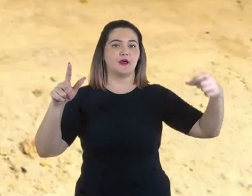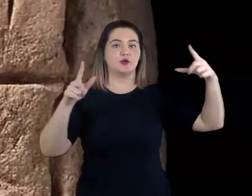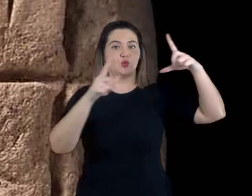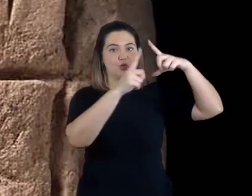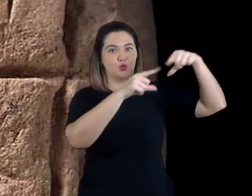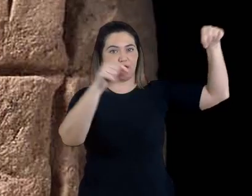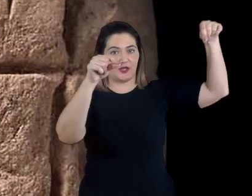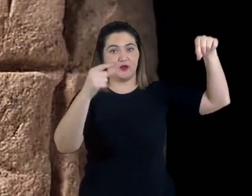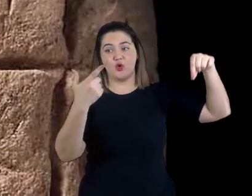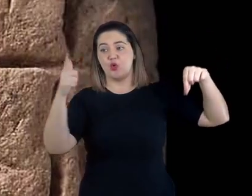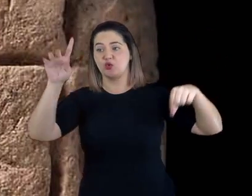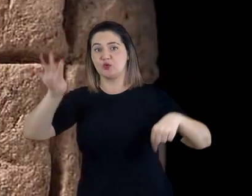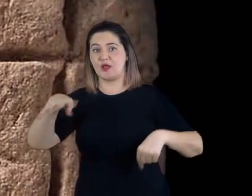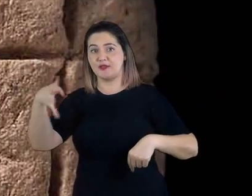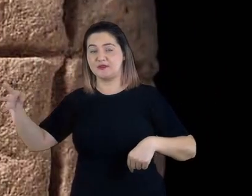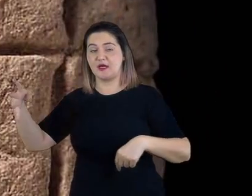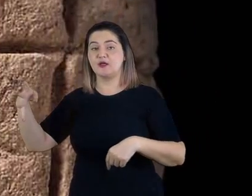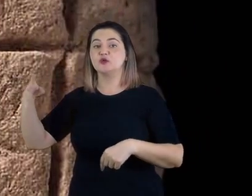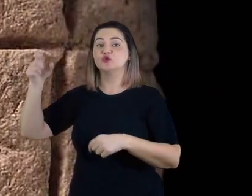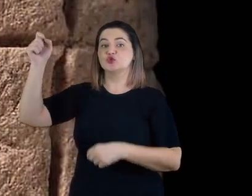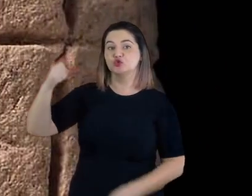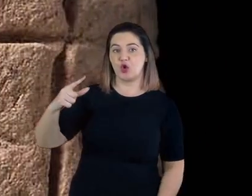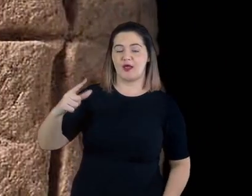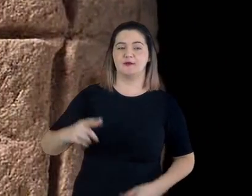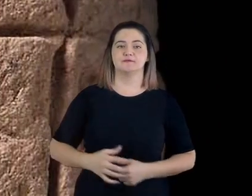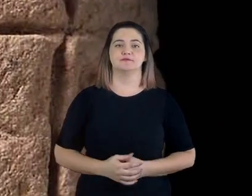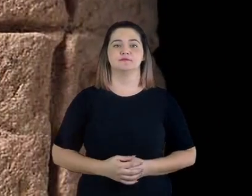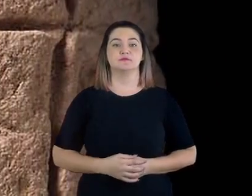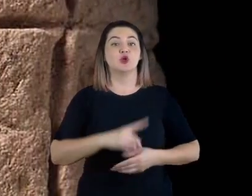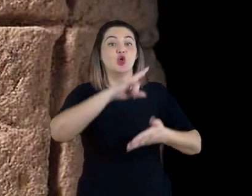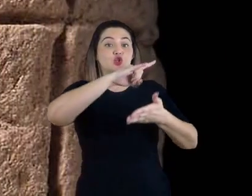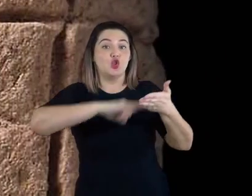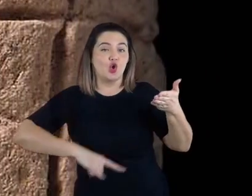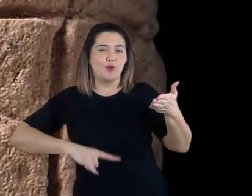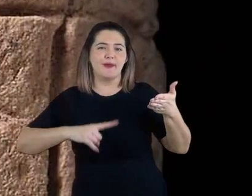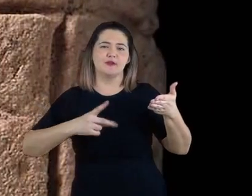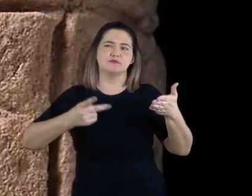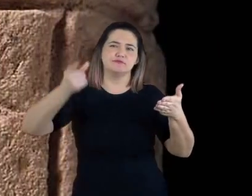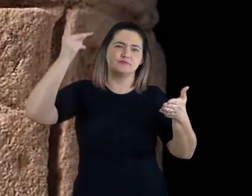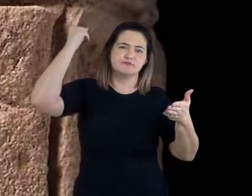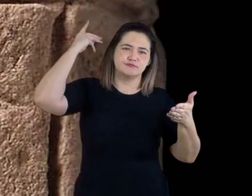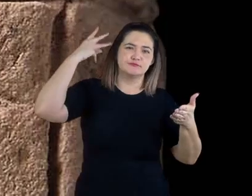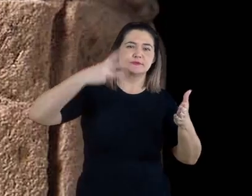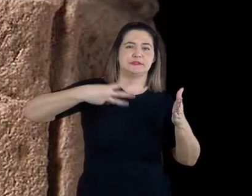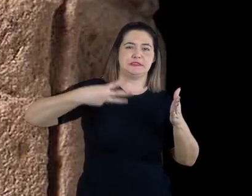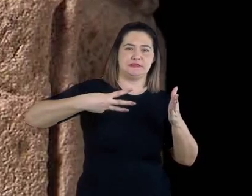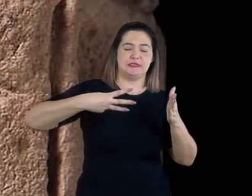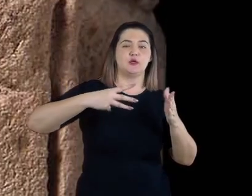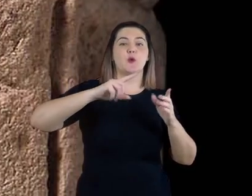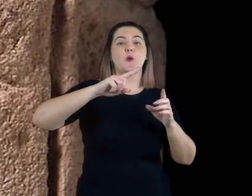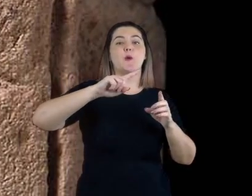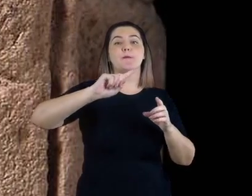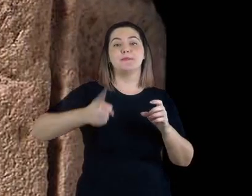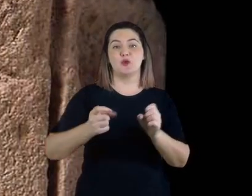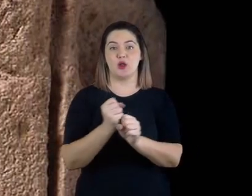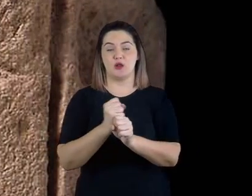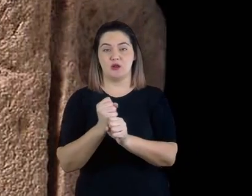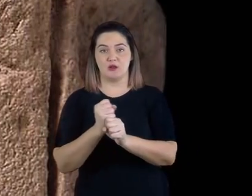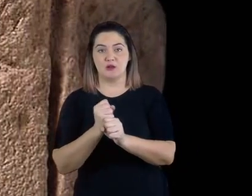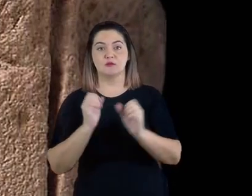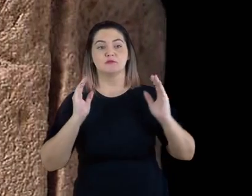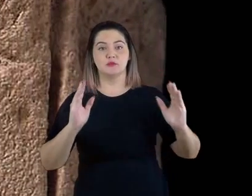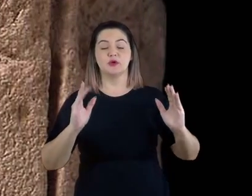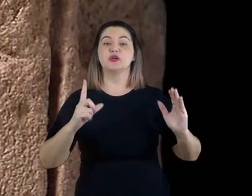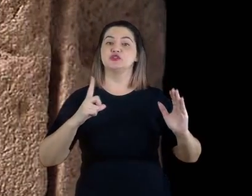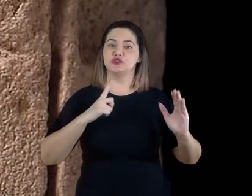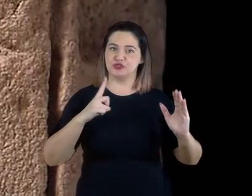solar. Muitos documentos econômicos e calendários do terceiro milênio antes de Cristo atestam o uso de tal ano